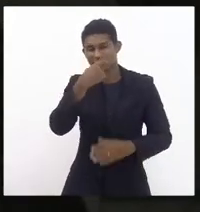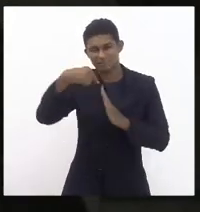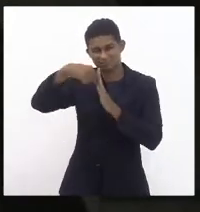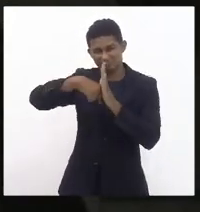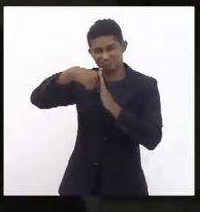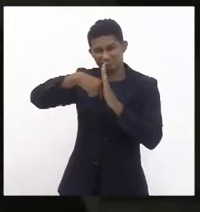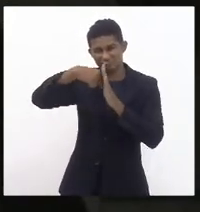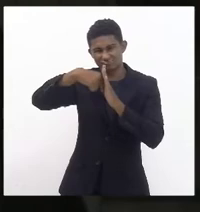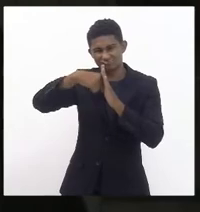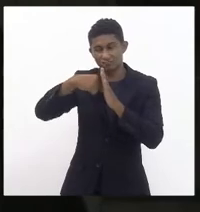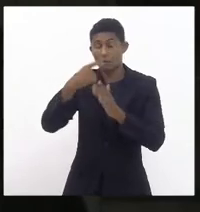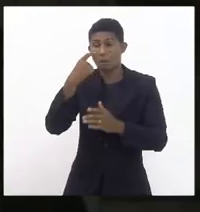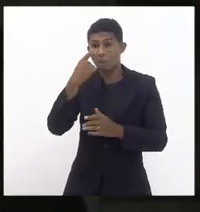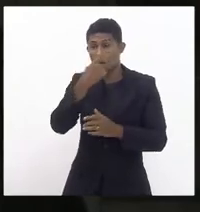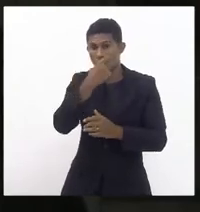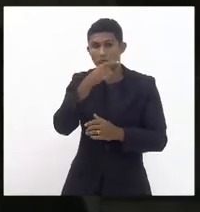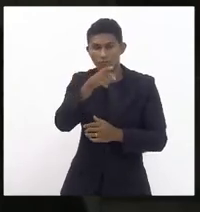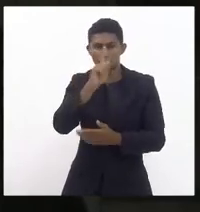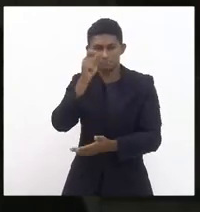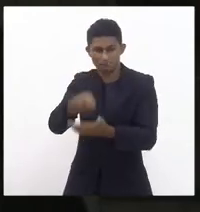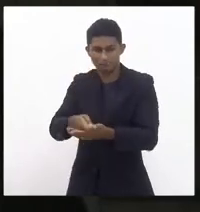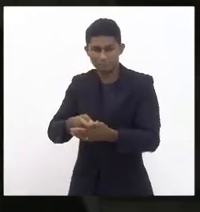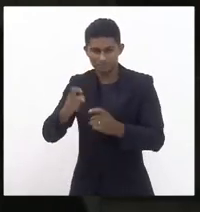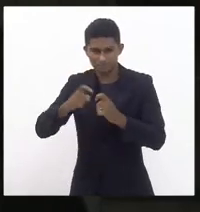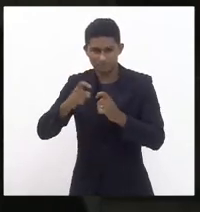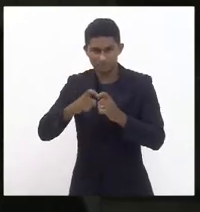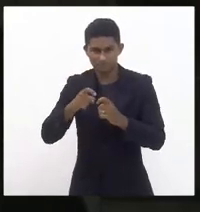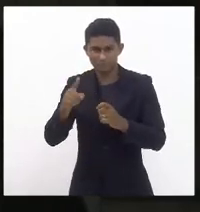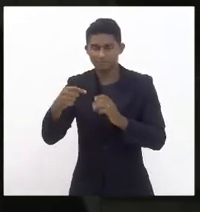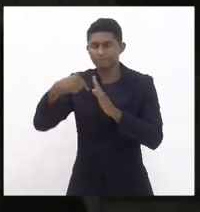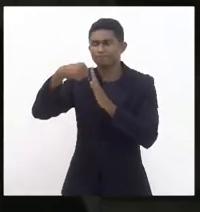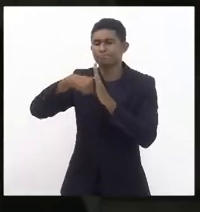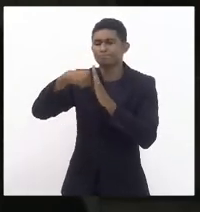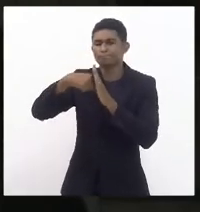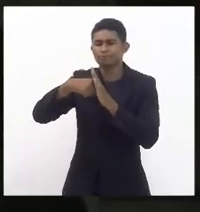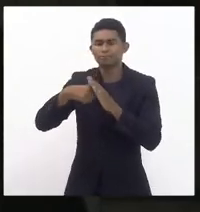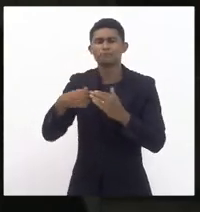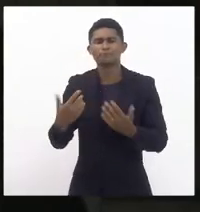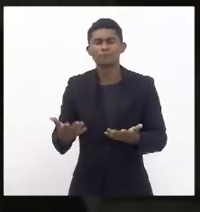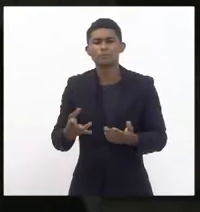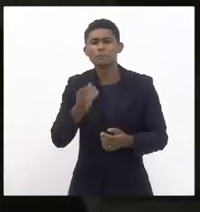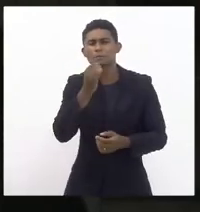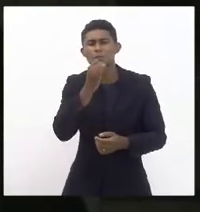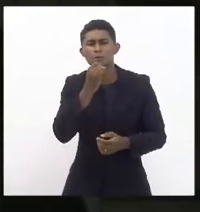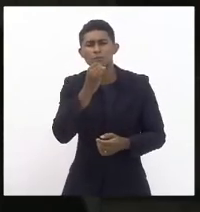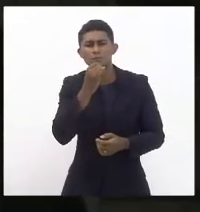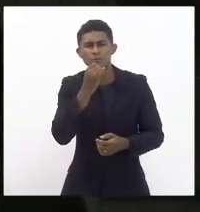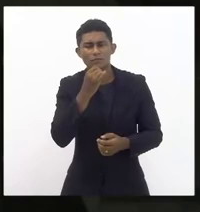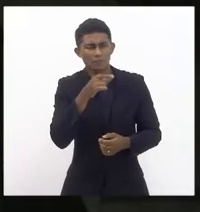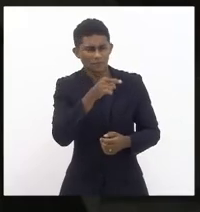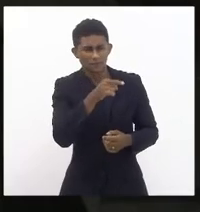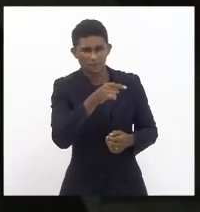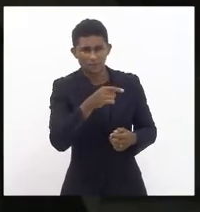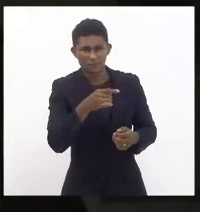né E se você paga Porque não pode usar o plano de saúde